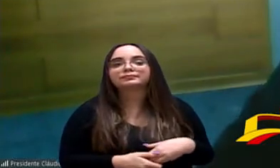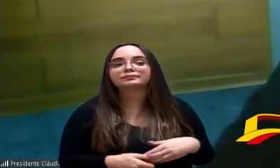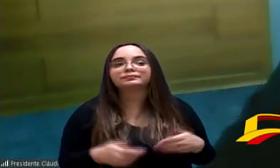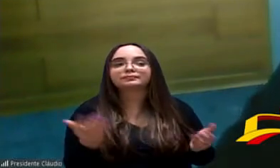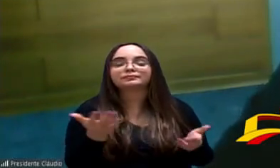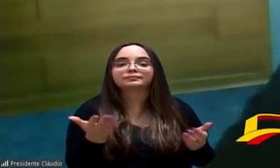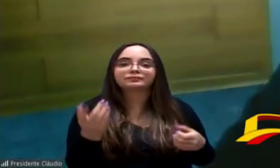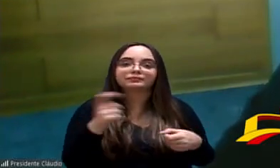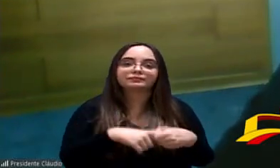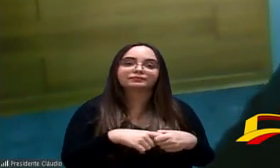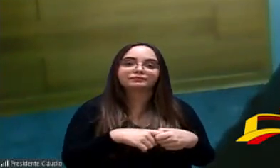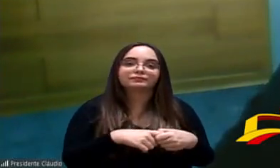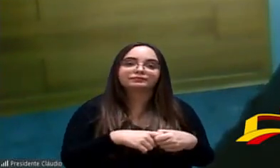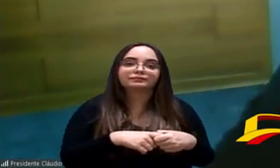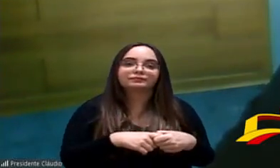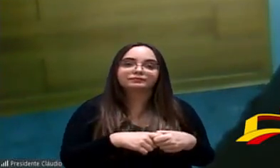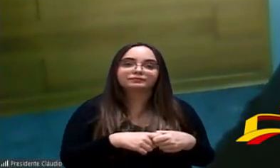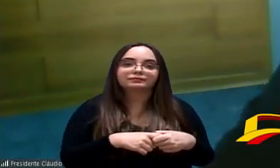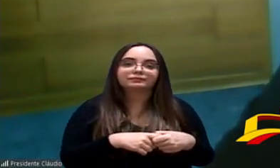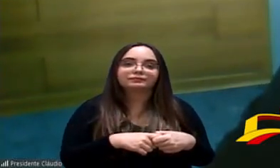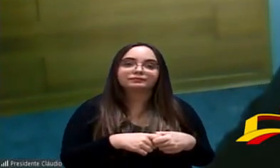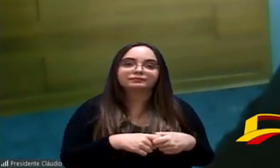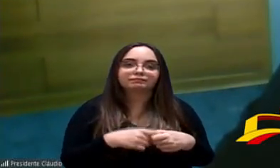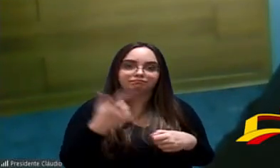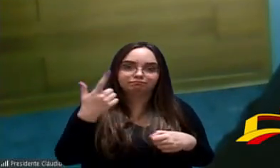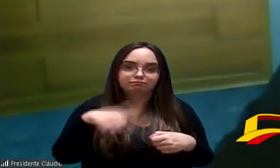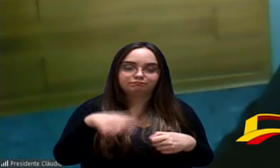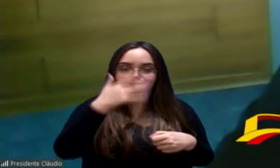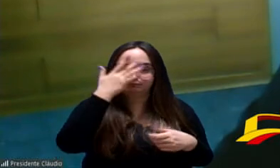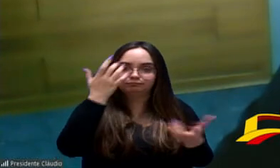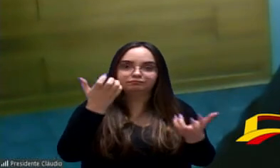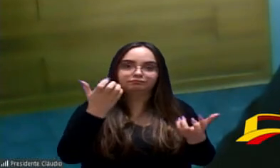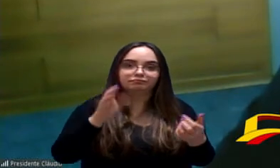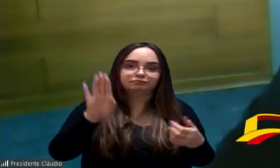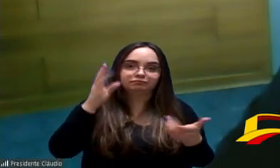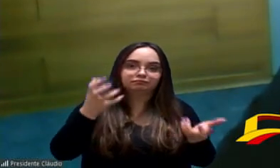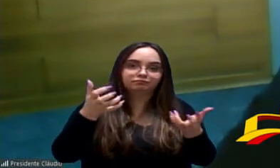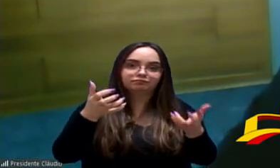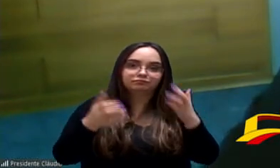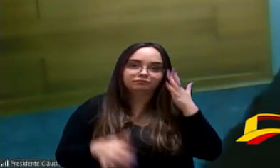Voltando a palavra para o autor, vai ter mais alguém que gostaria de falar em aparte?